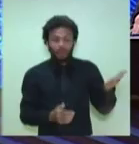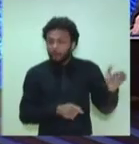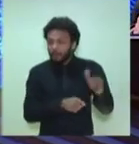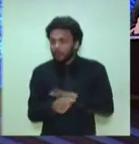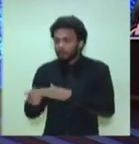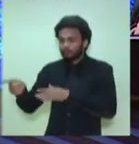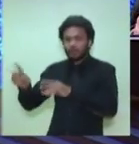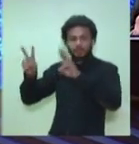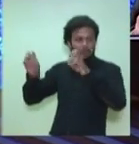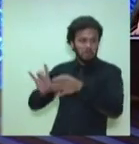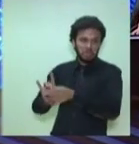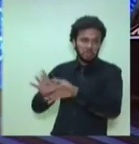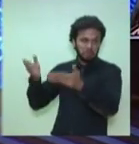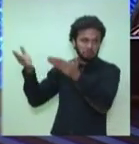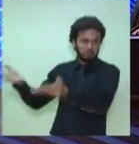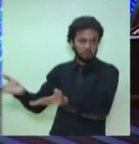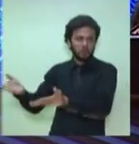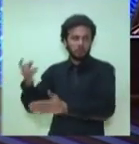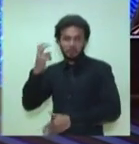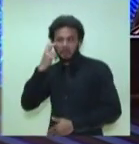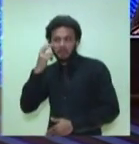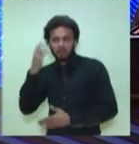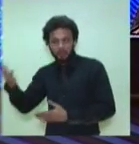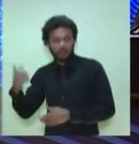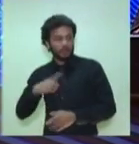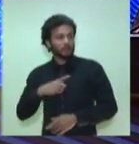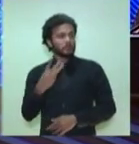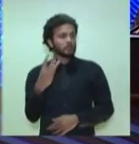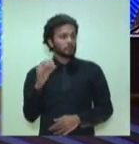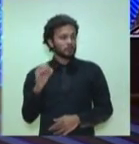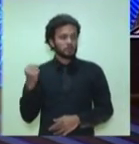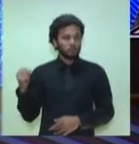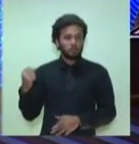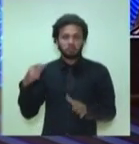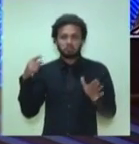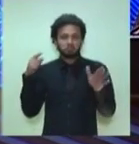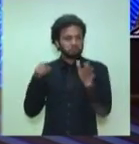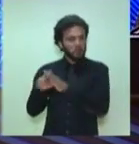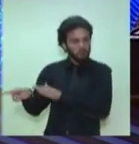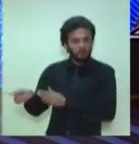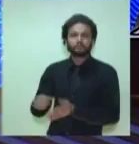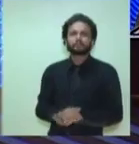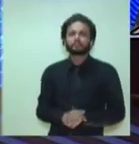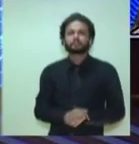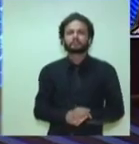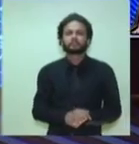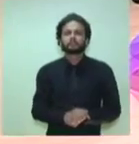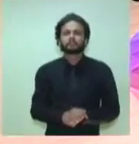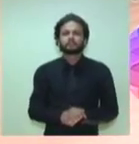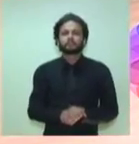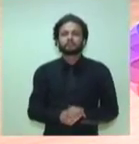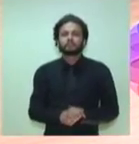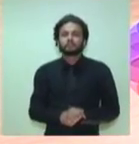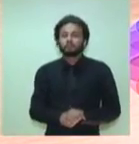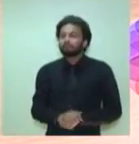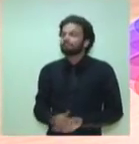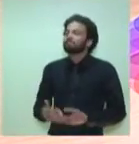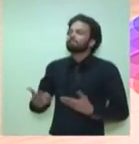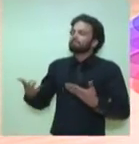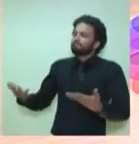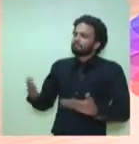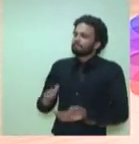tema livre para o candidato Marcelo Ramos. O senhor tem 30 segundos para fazer a pergunta. Eu faço. Candidato Marcelo